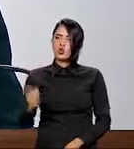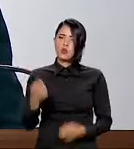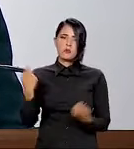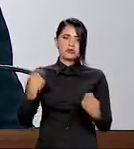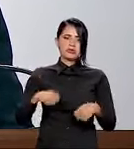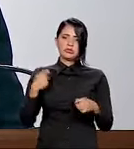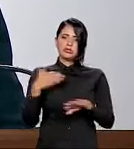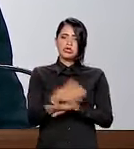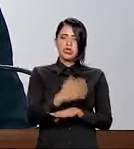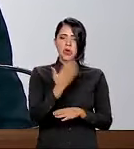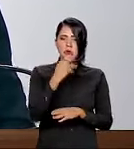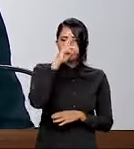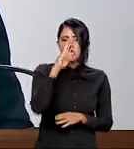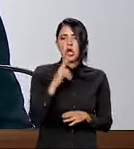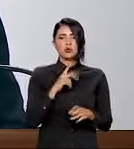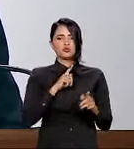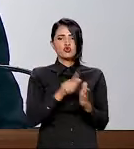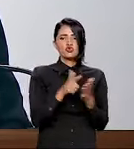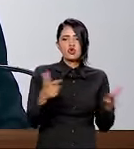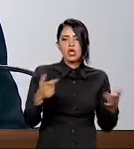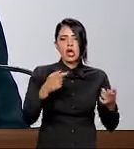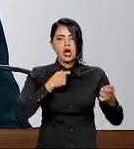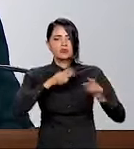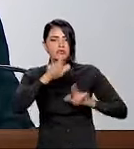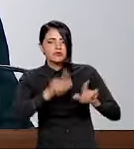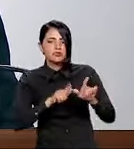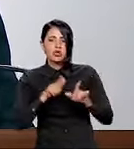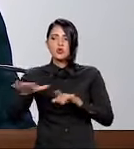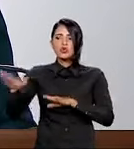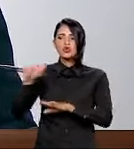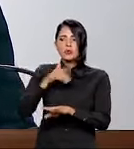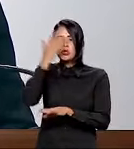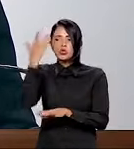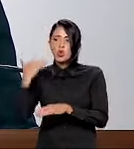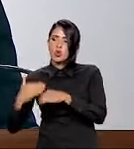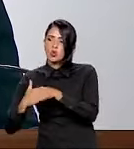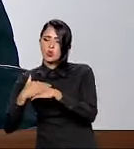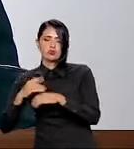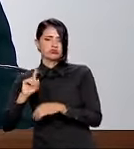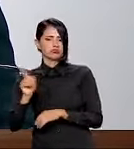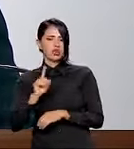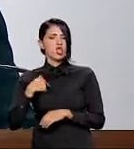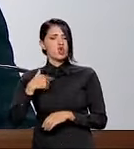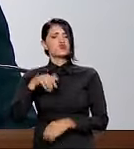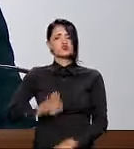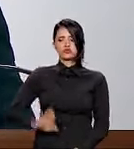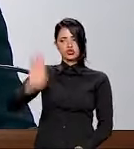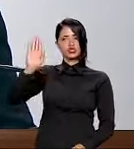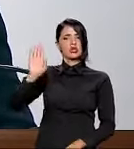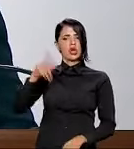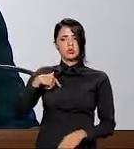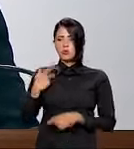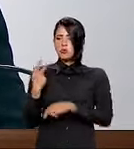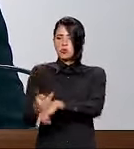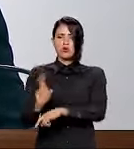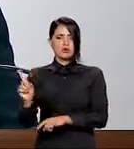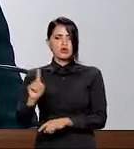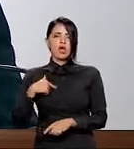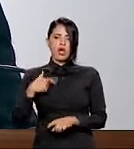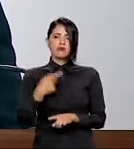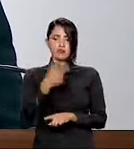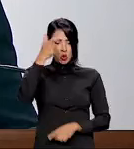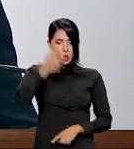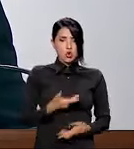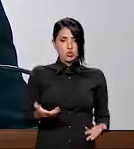nenhuma televisão, nenhuma rádio, nunca precisei chamar o editor para conversar. Fui candidato, nunca procurei e estou na presidência e nunca